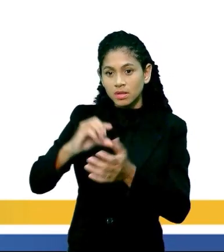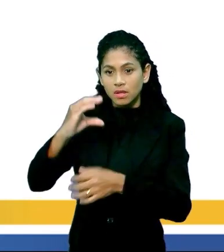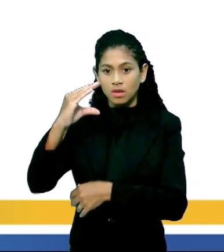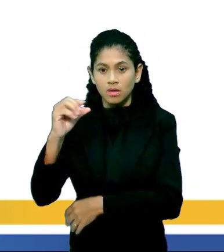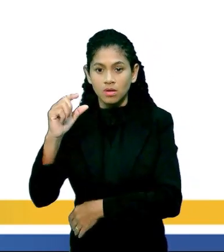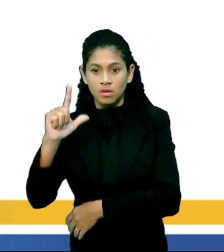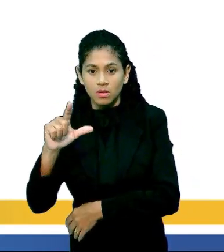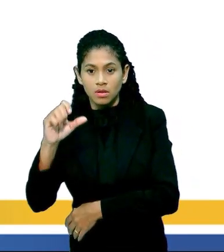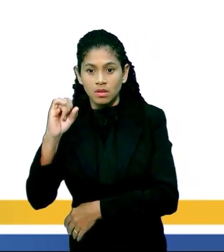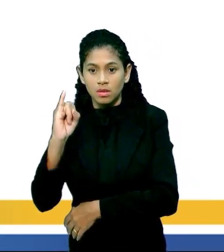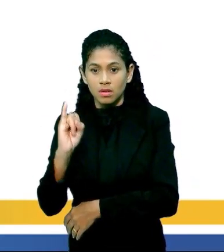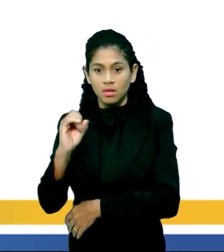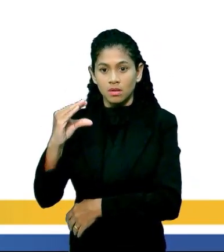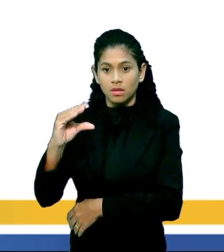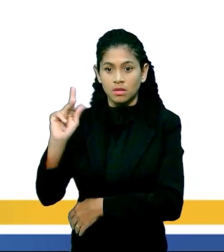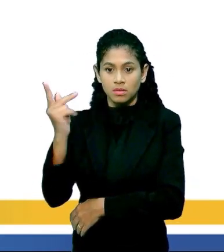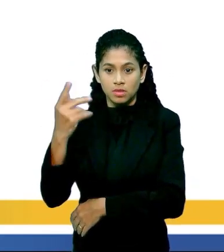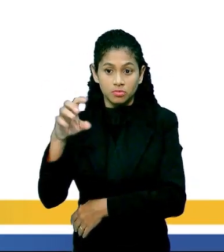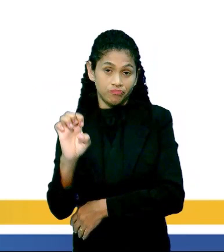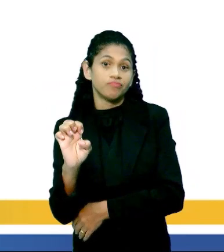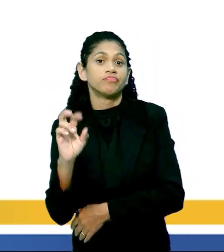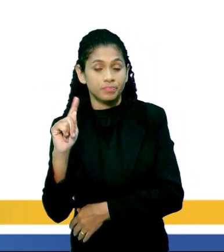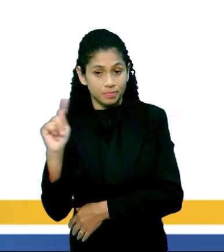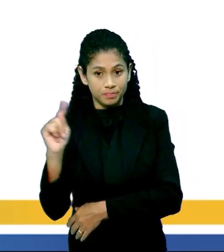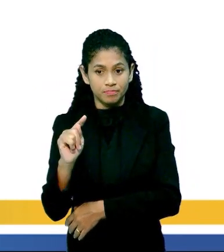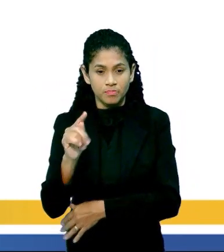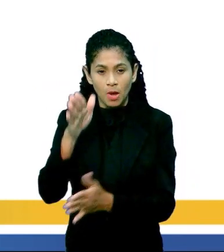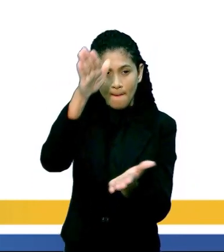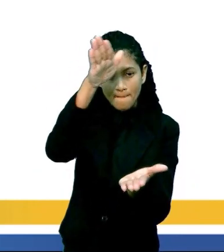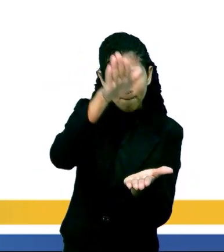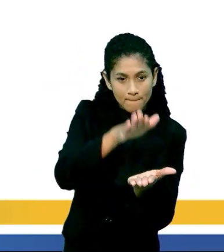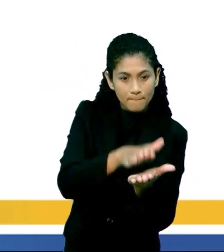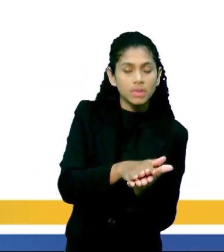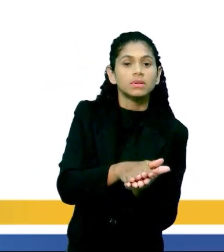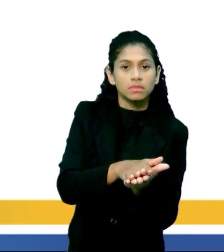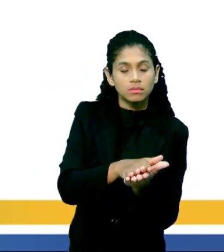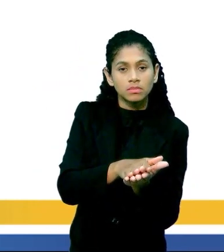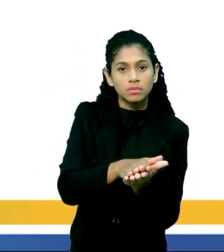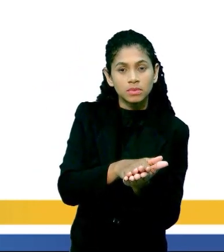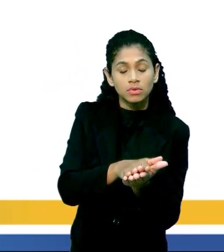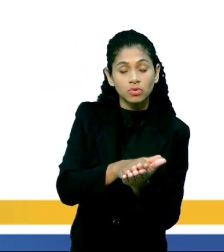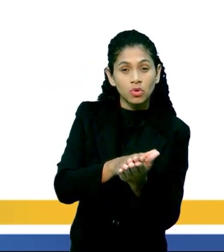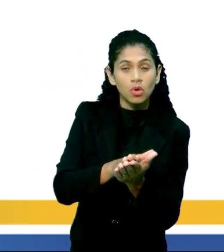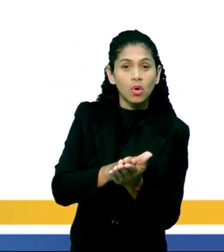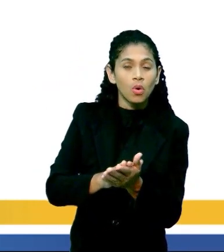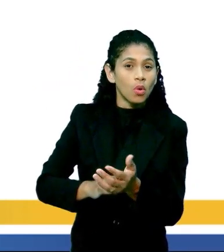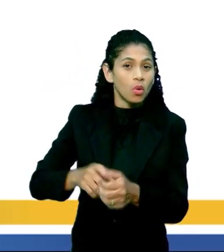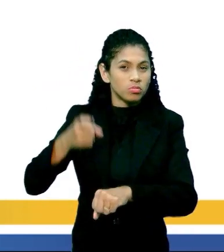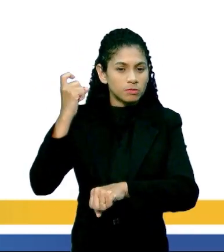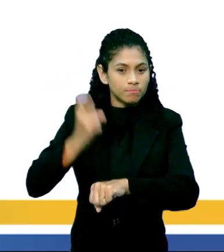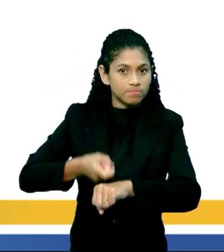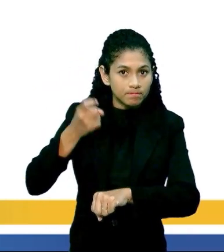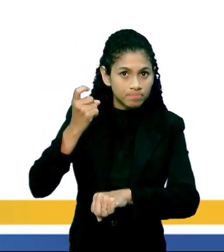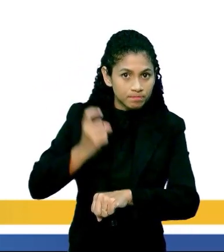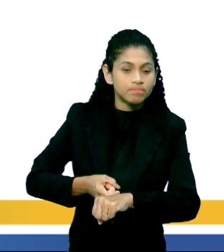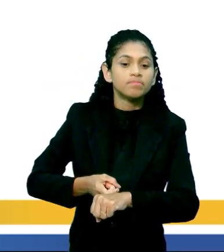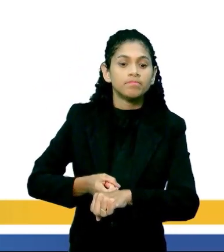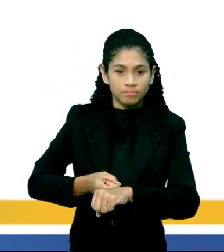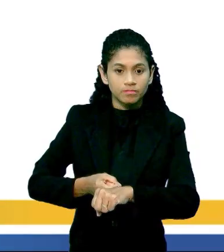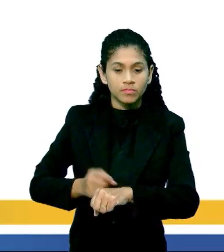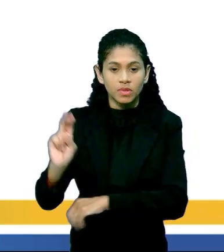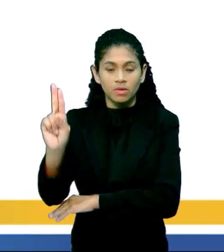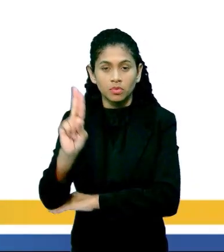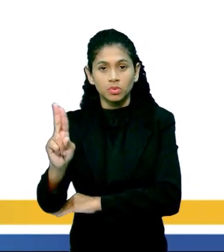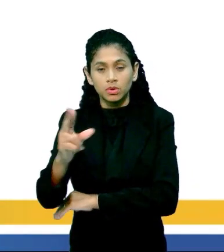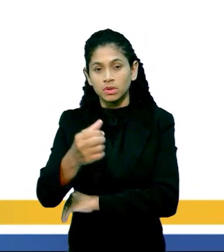placa fotomecanicamente gravada em relevo sobre metal, usualmente zinco, que era utilizada nos